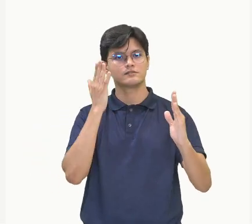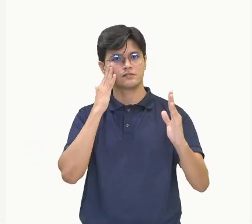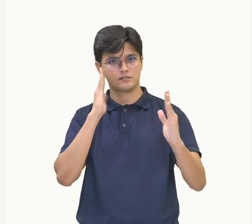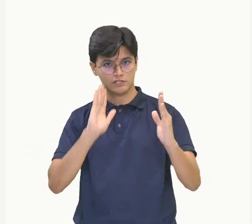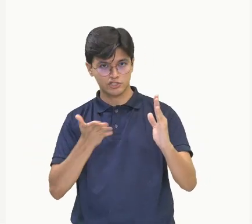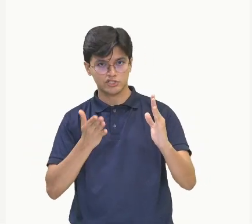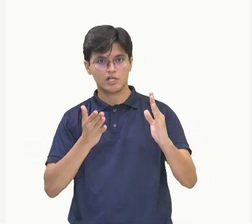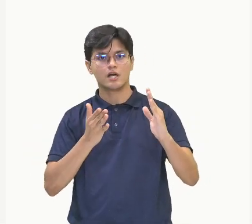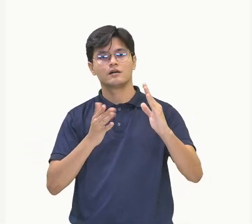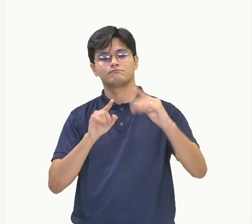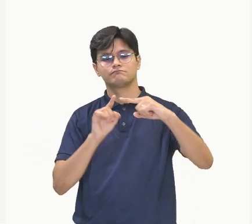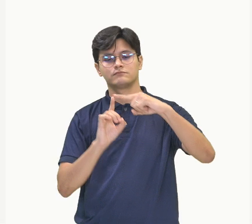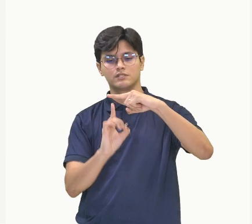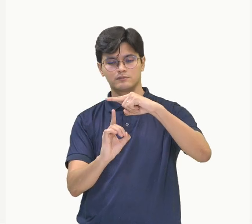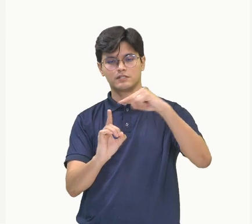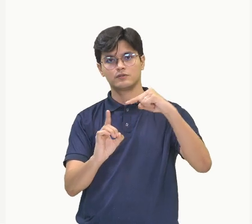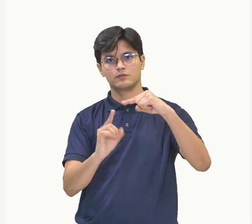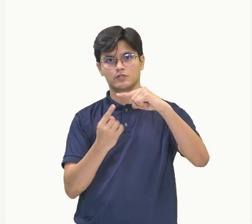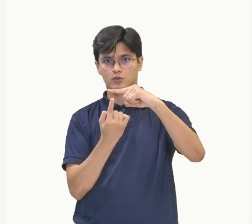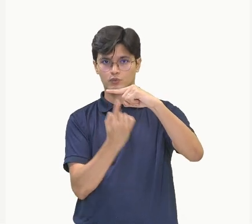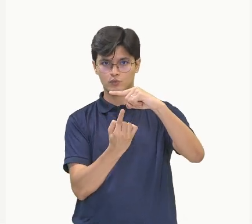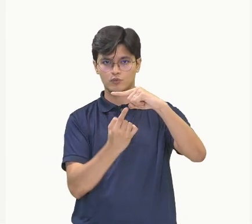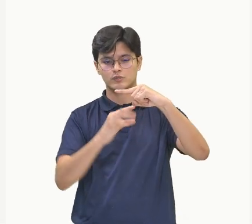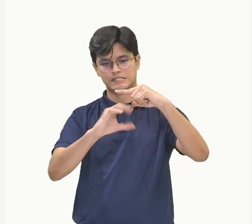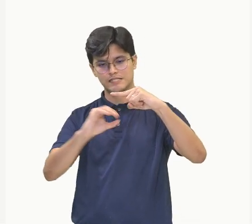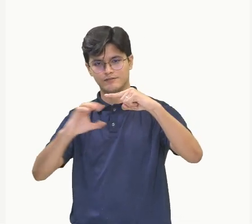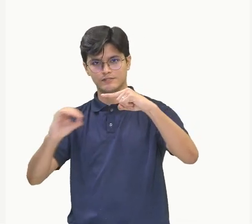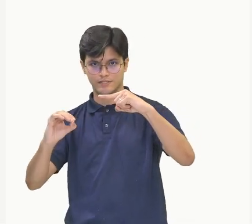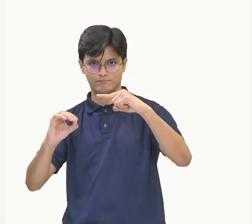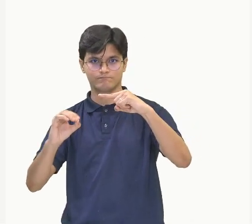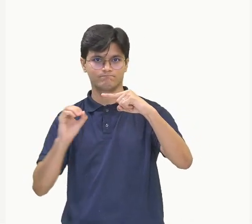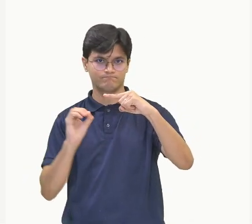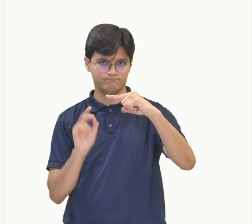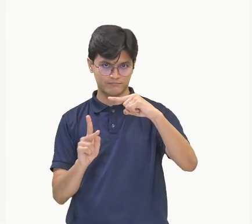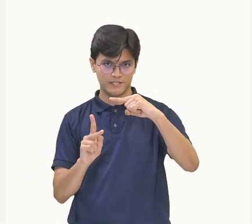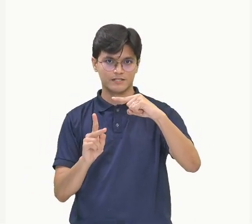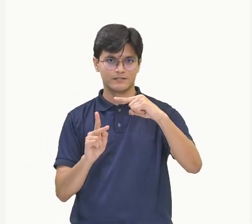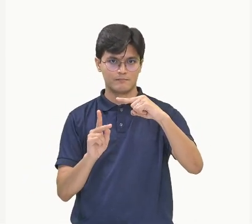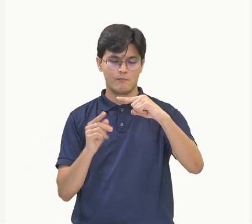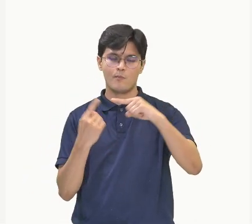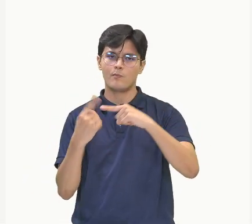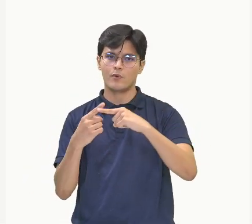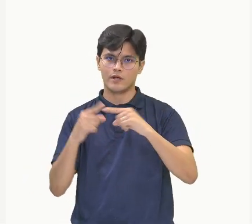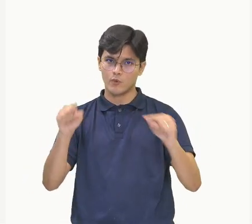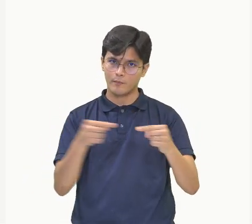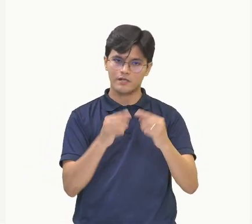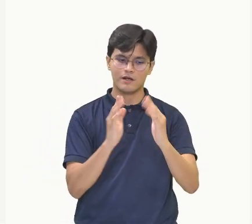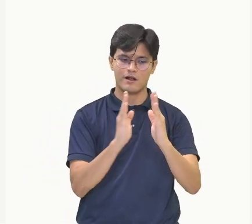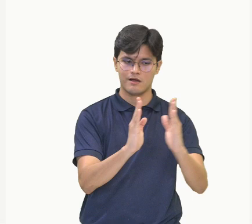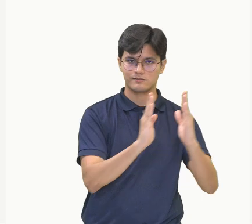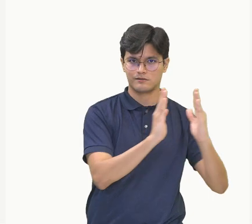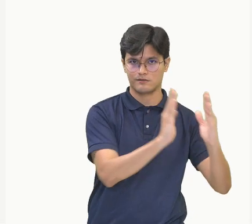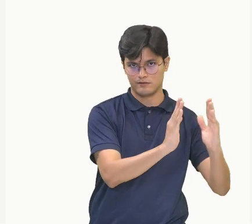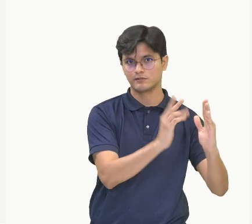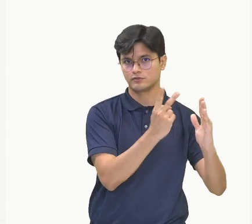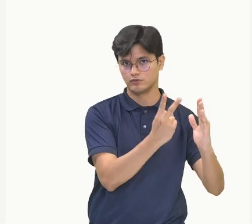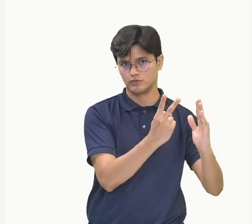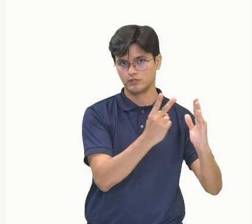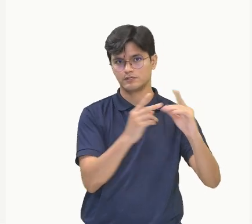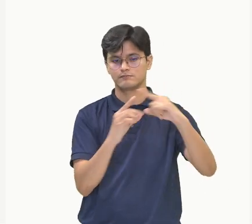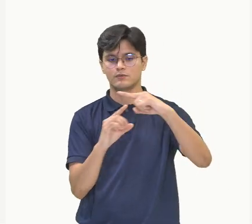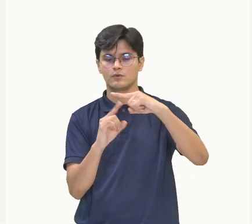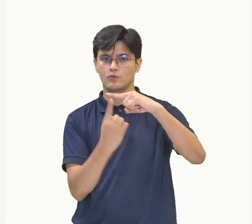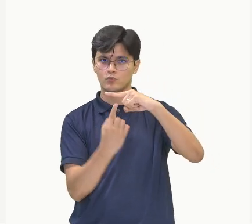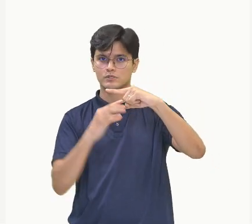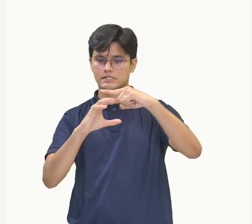quantos zeros? 2 zeros. Ok, professor, bem tranquilo. E agora, tem parte inteira? Não. Então, eu só